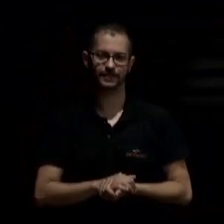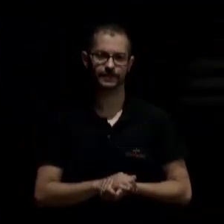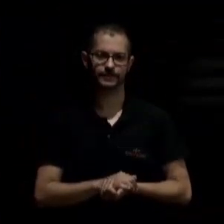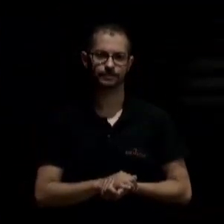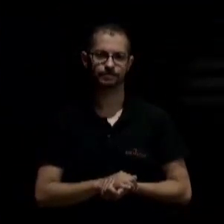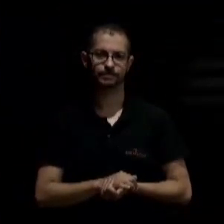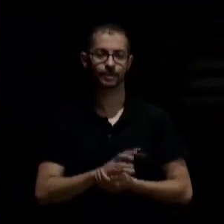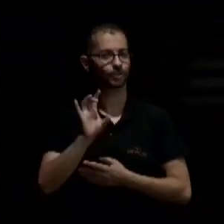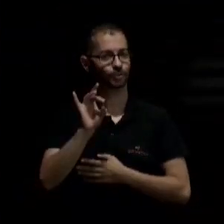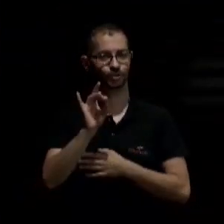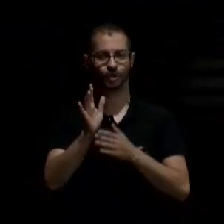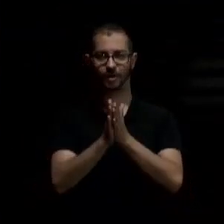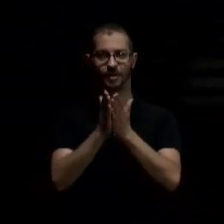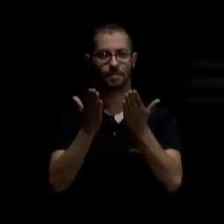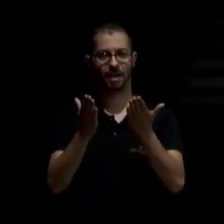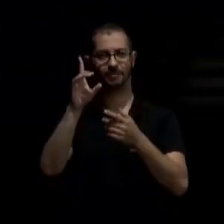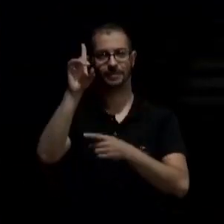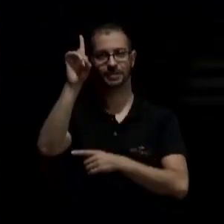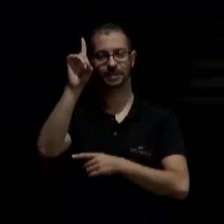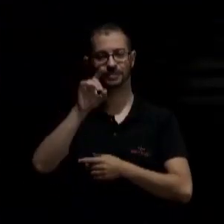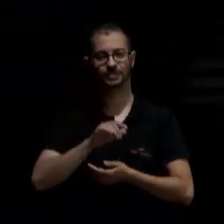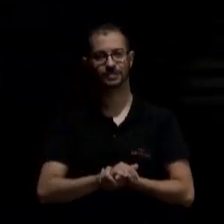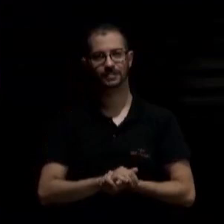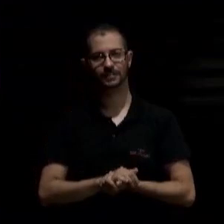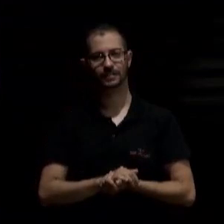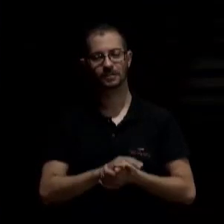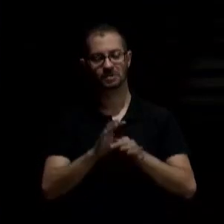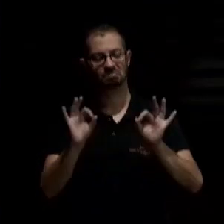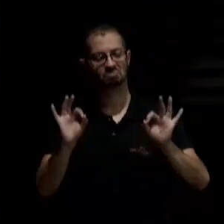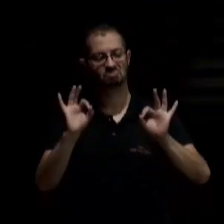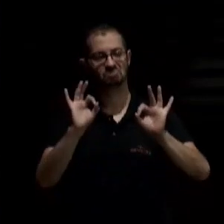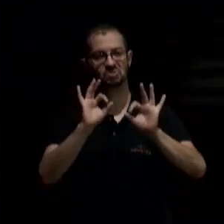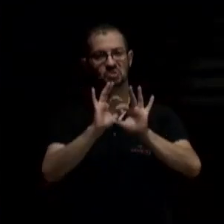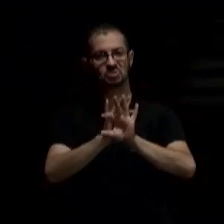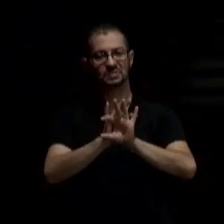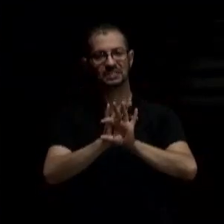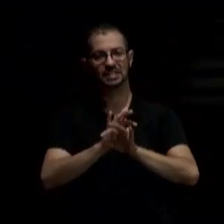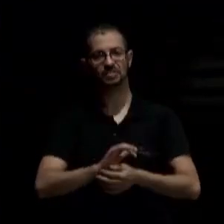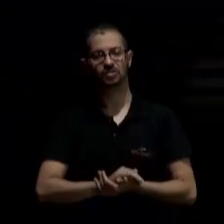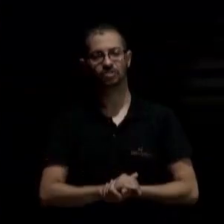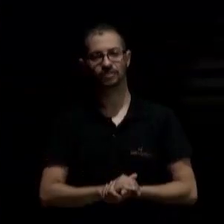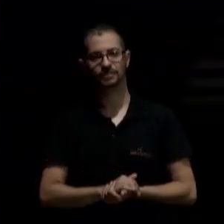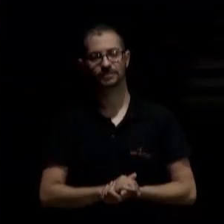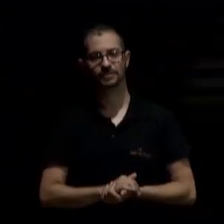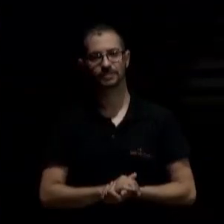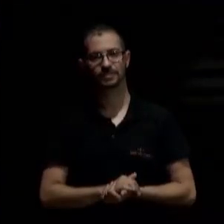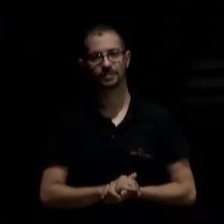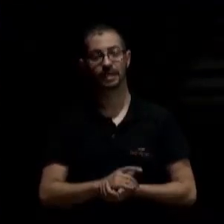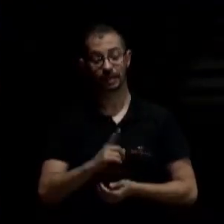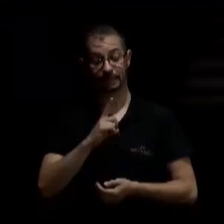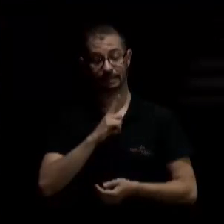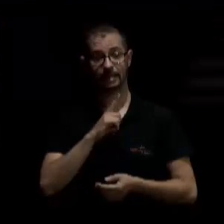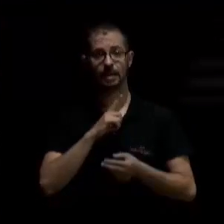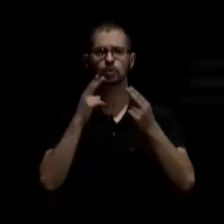Só a palavra de Deus. Ela foi suficiente. Nós temos os testemunhos